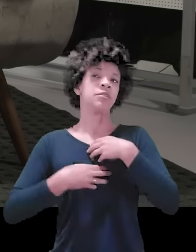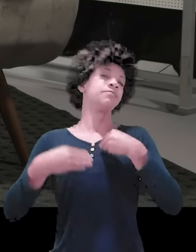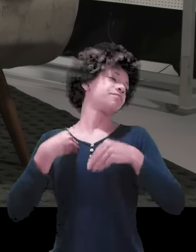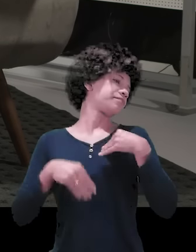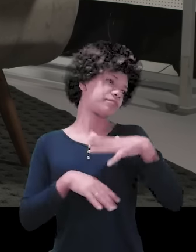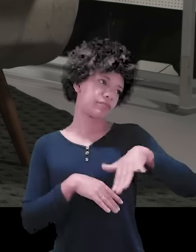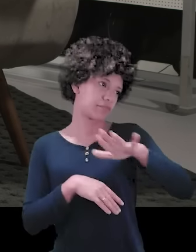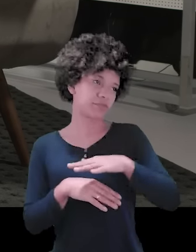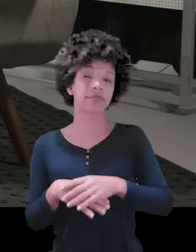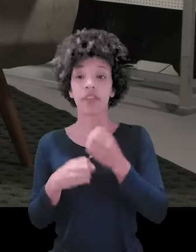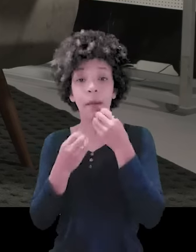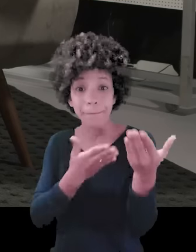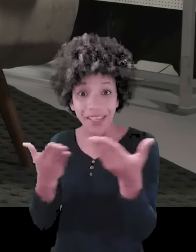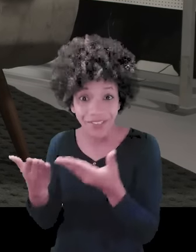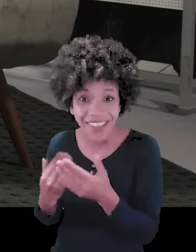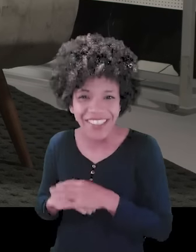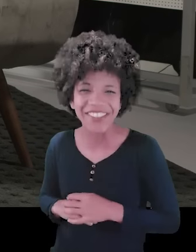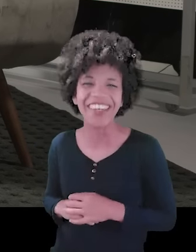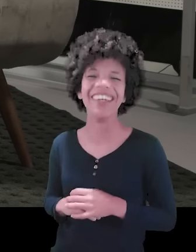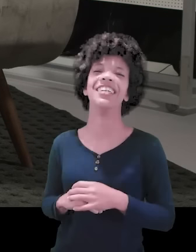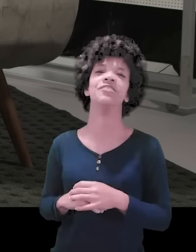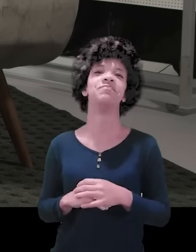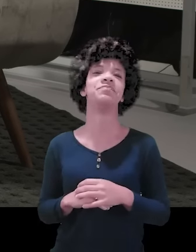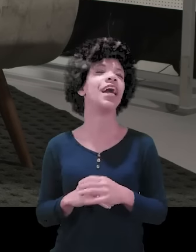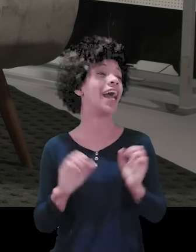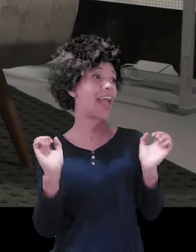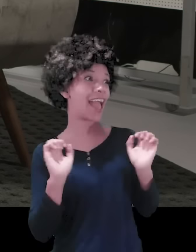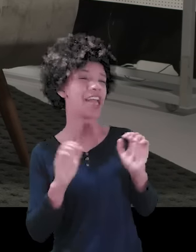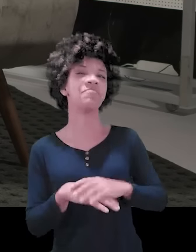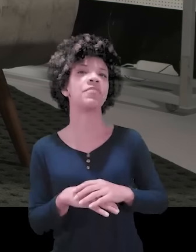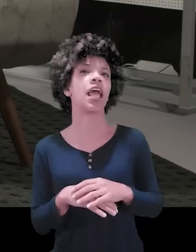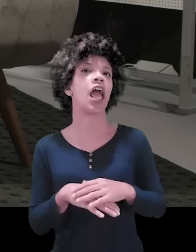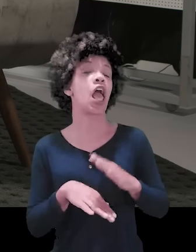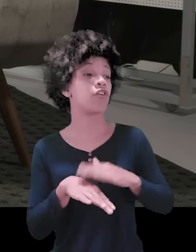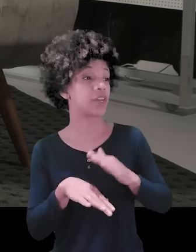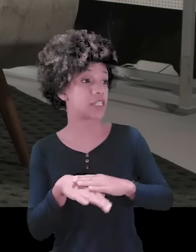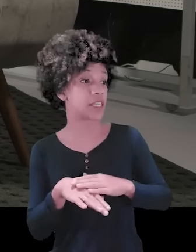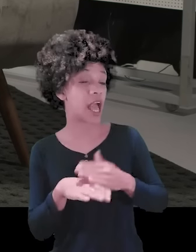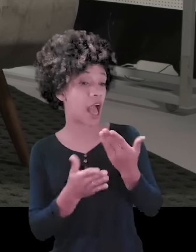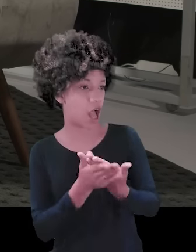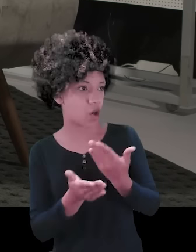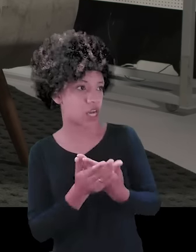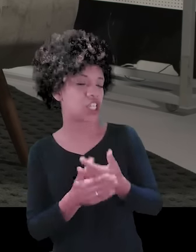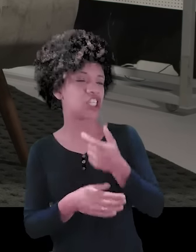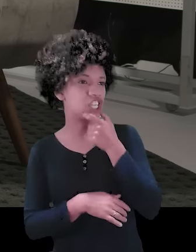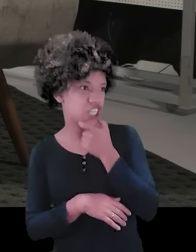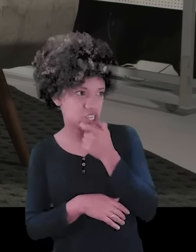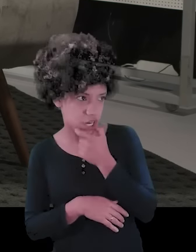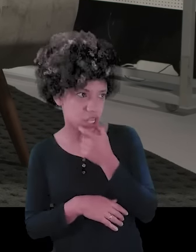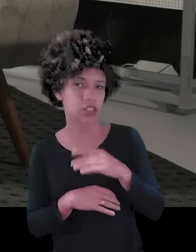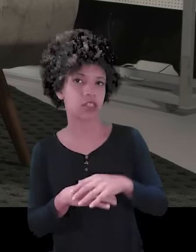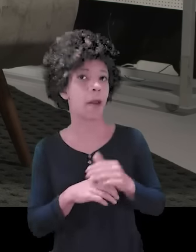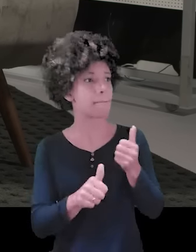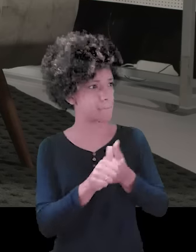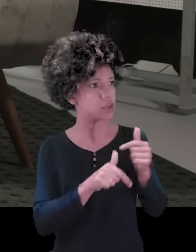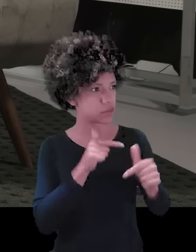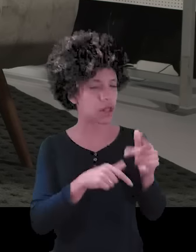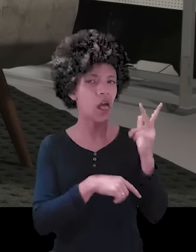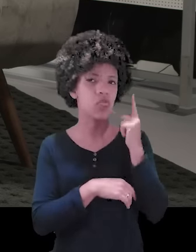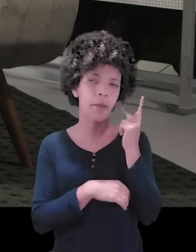a depressão em todo mundo bem vindo pessoal eu tava eu fazia aula de inglês né perto do meu trabalho